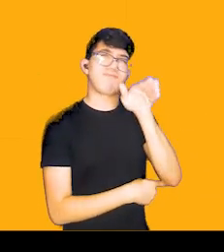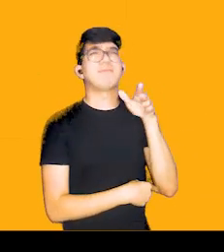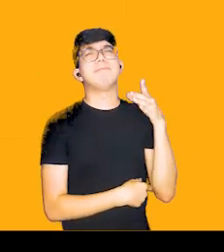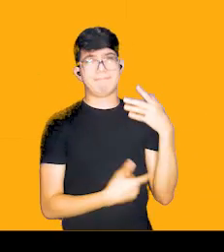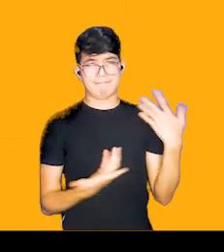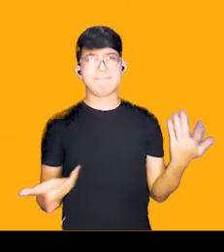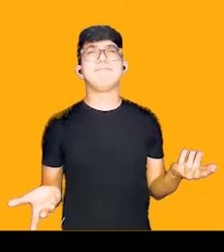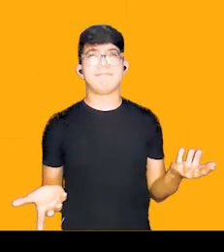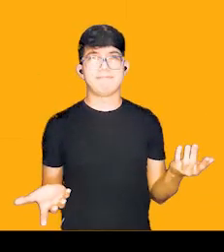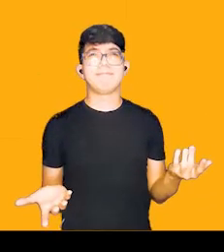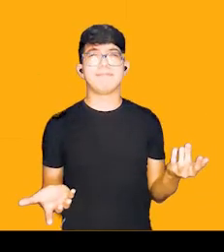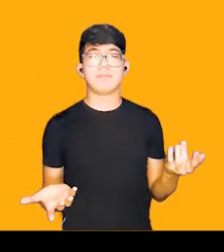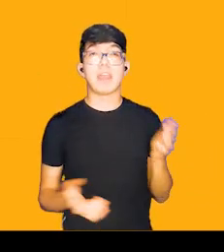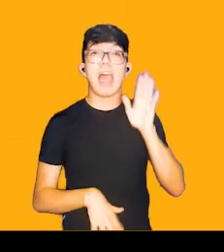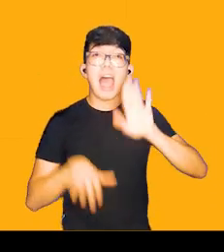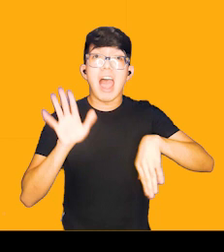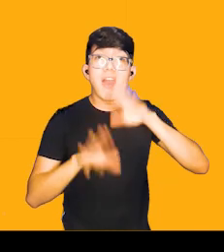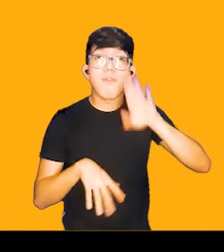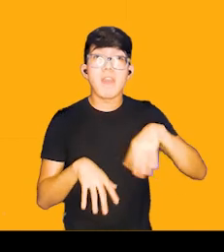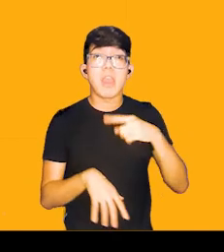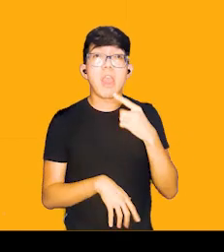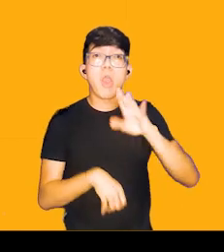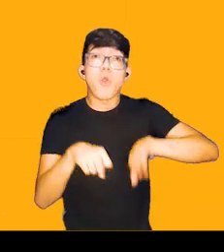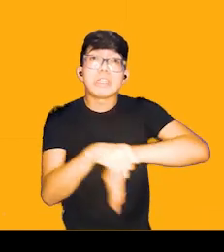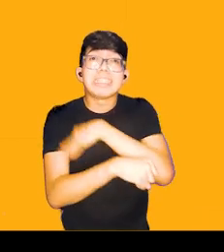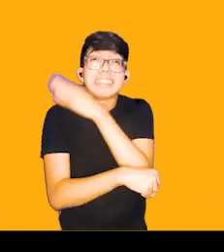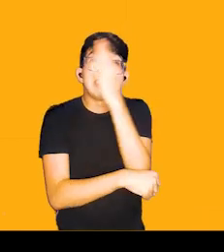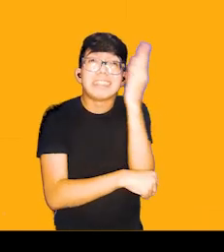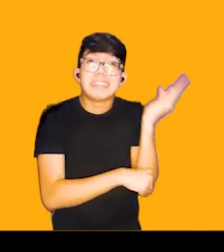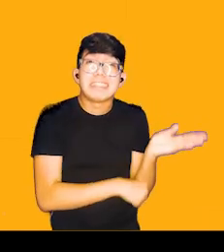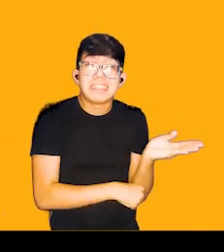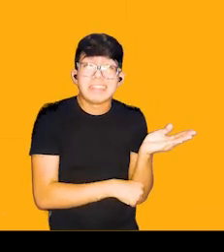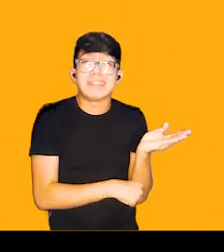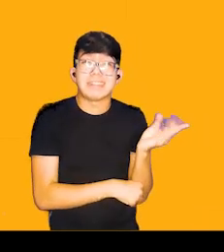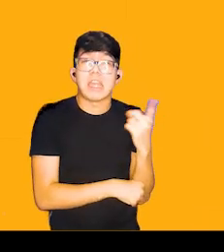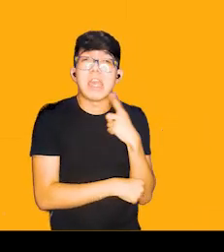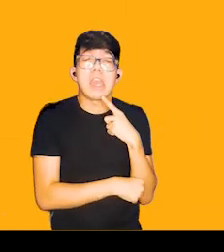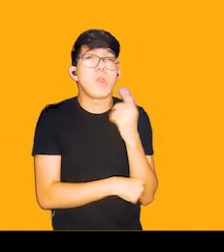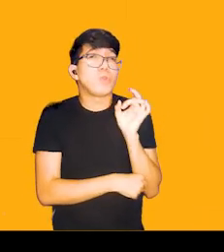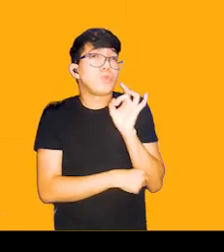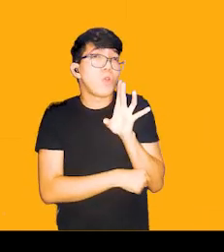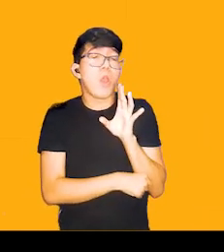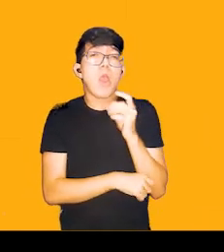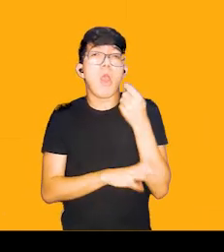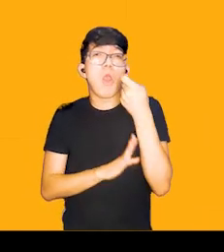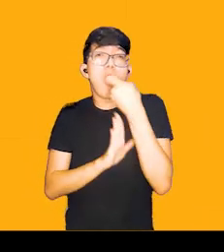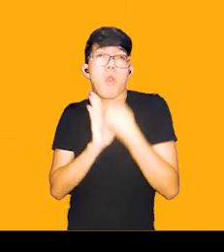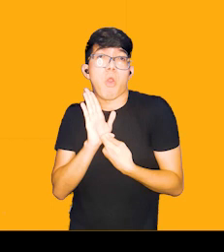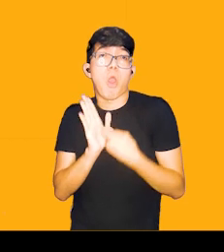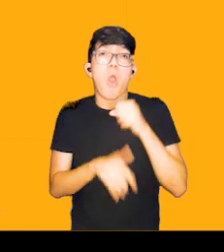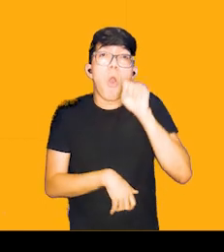é infinito, né, a quantidade de fotografia que você tem que fazer. Durante um único dia no jornal, às vezes eu fazia